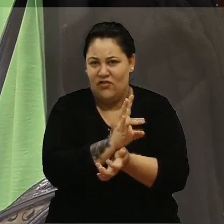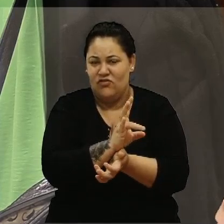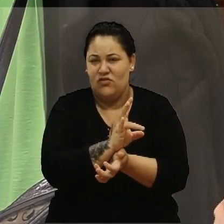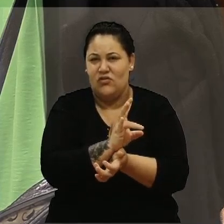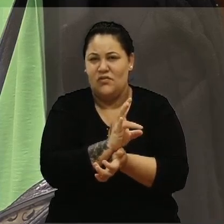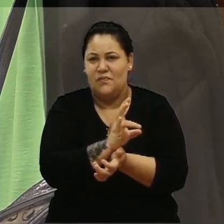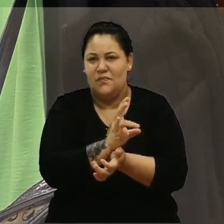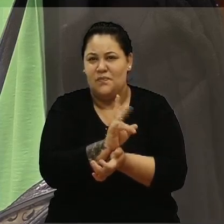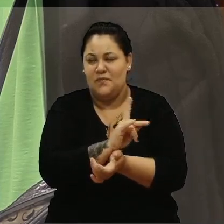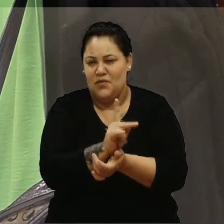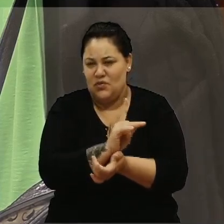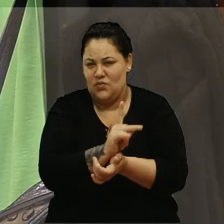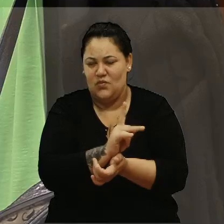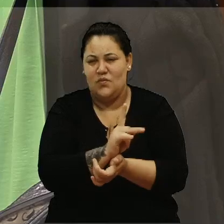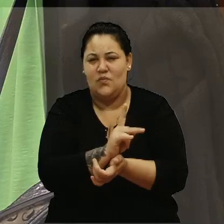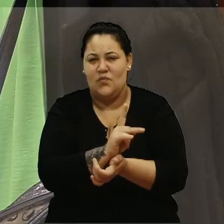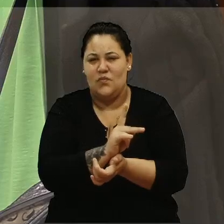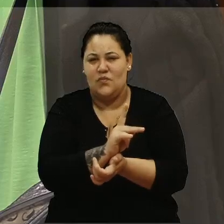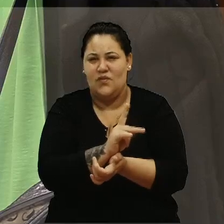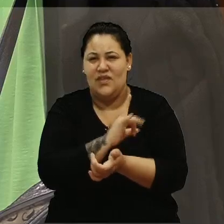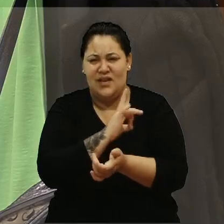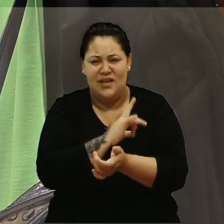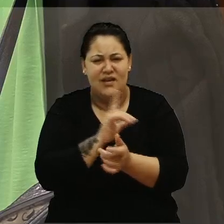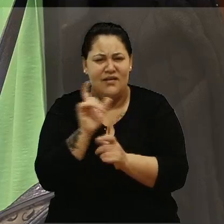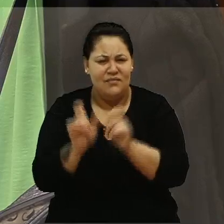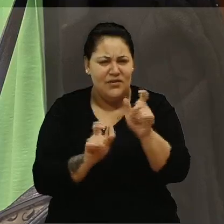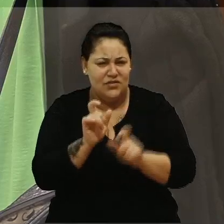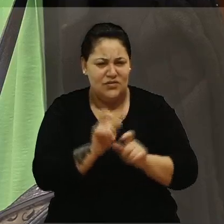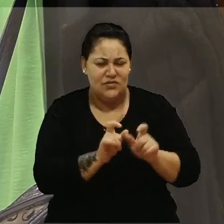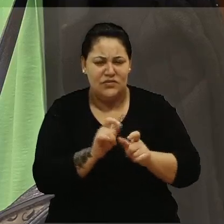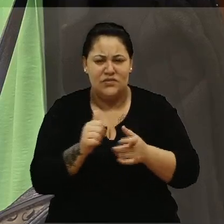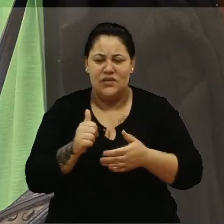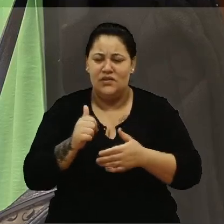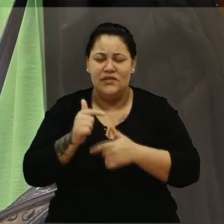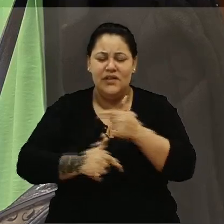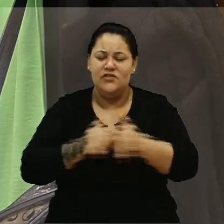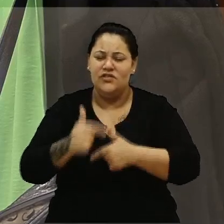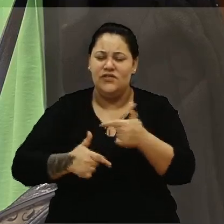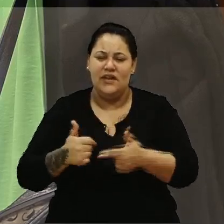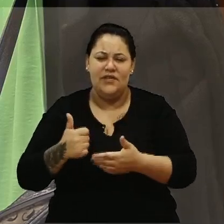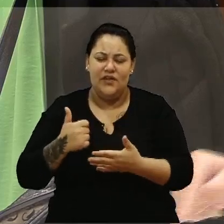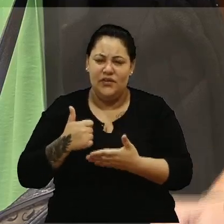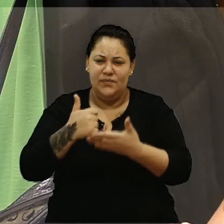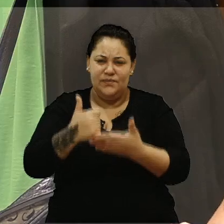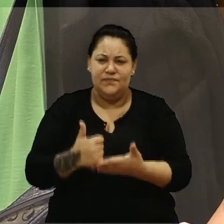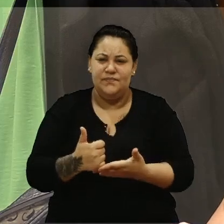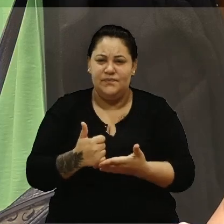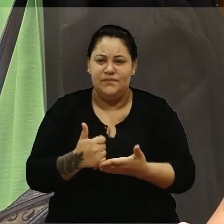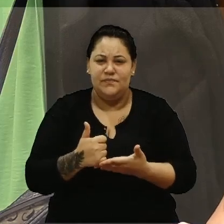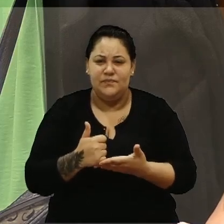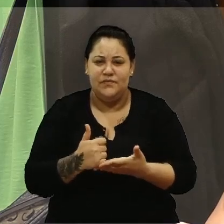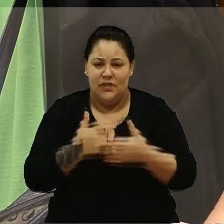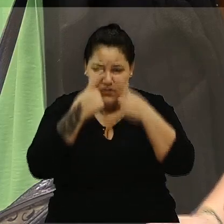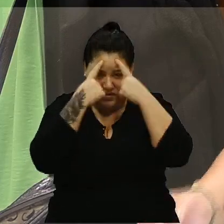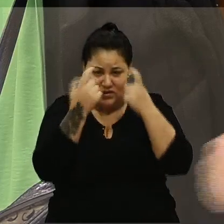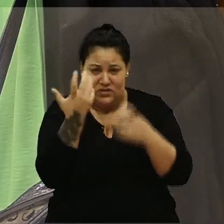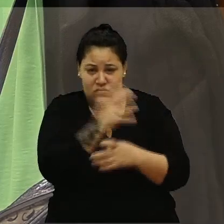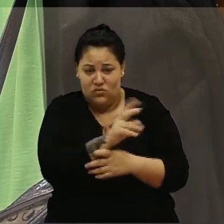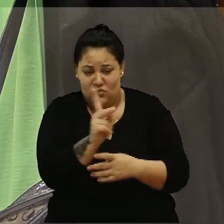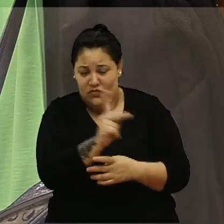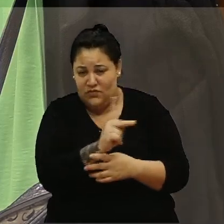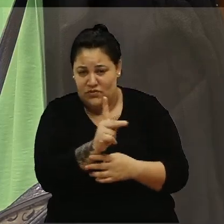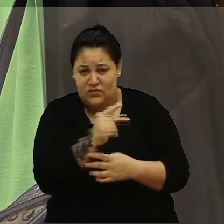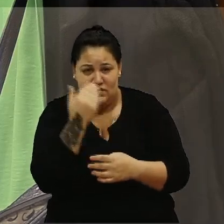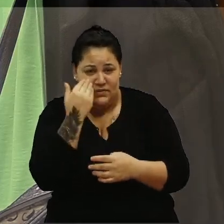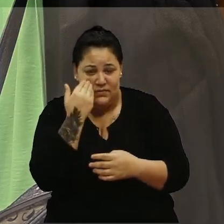ambiente político, trabalhando em prol da desvalorização, da violência contra os professores e professoras.